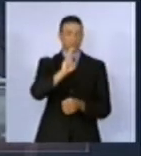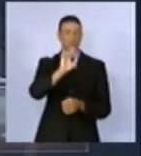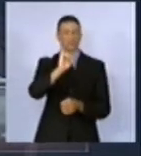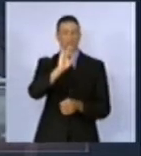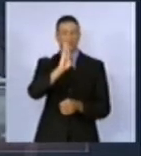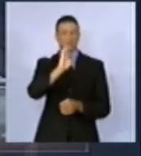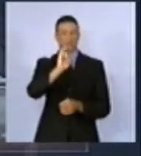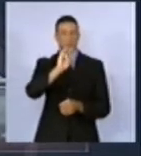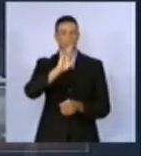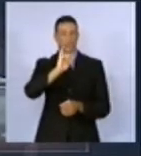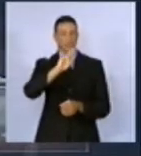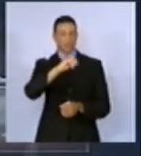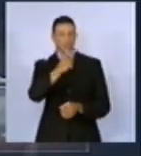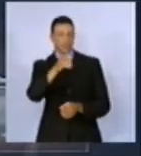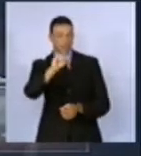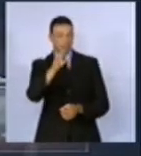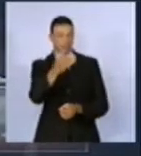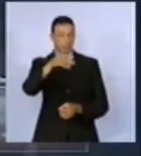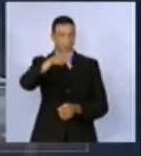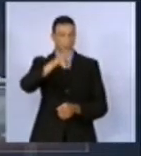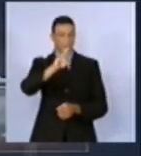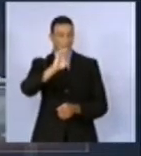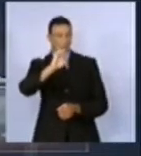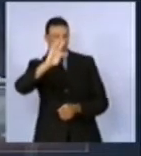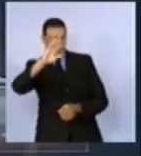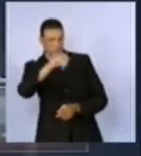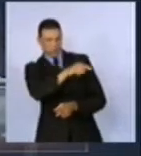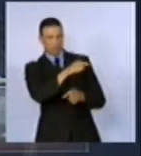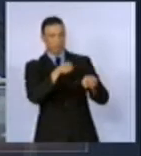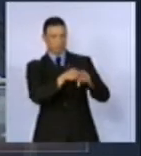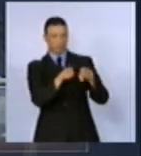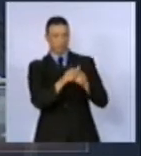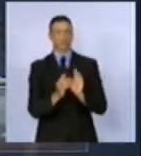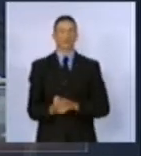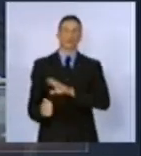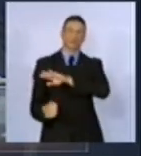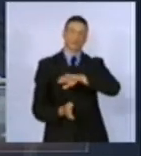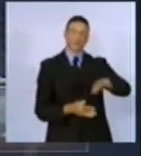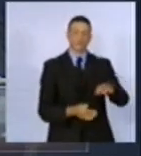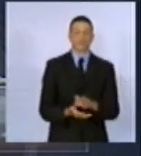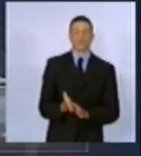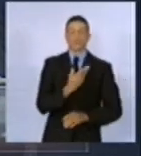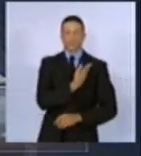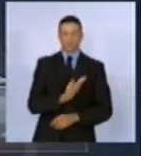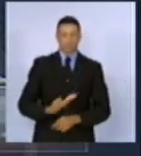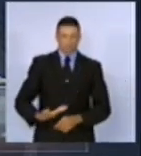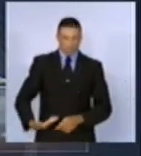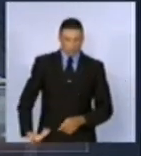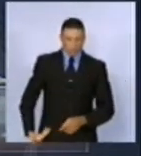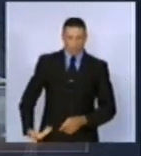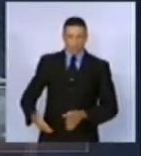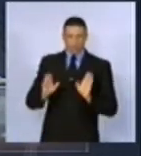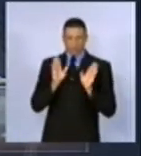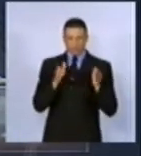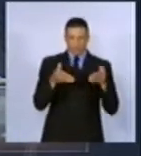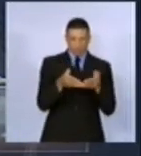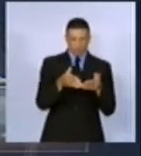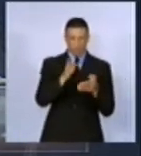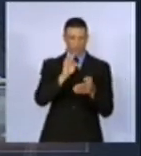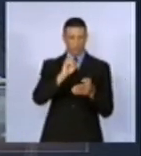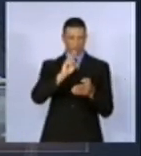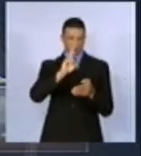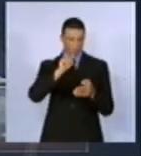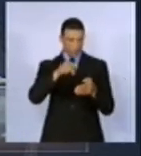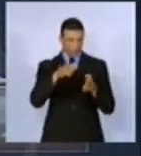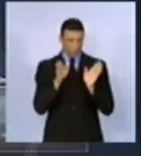esses quadros feitos esclarecimentos iniciais algumas alguns questionamentos a própria Contagem faz ao governo e faz alguns fóruns com os próprios empregadores